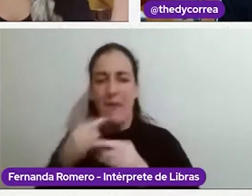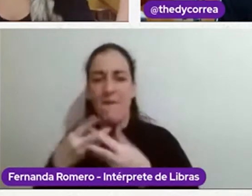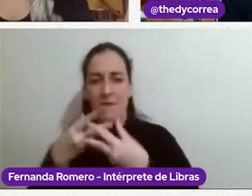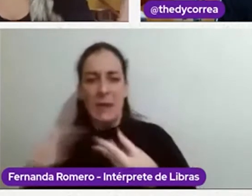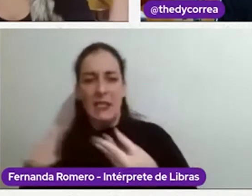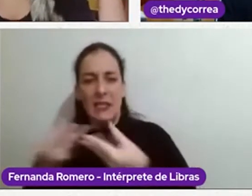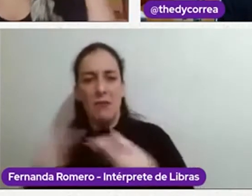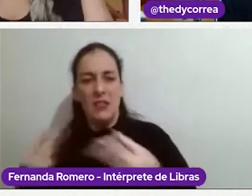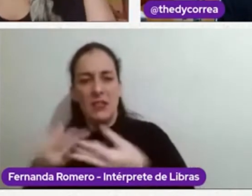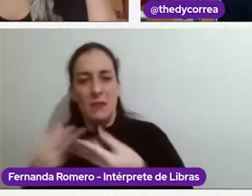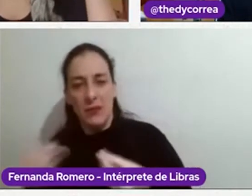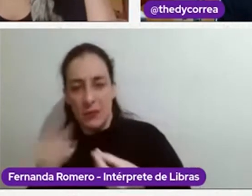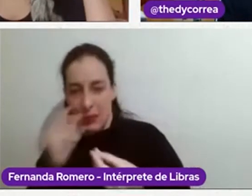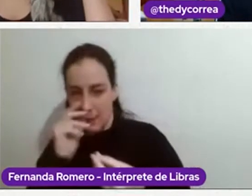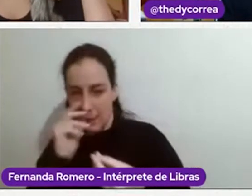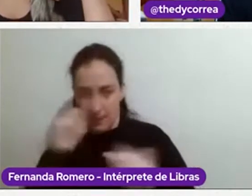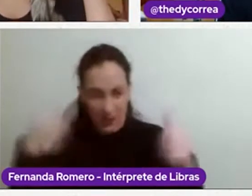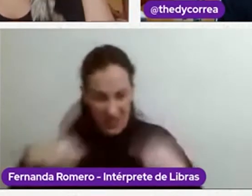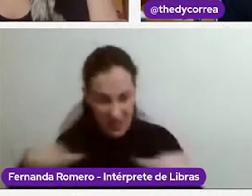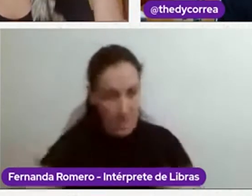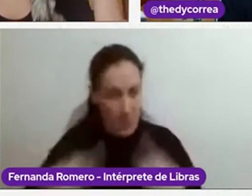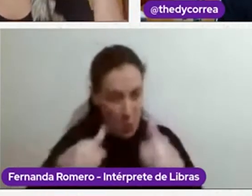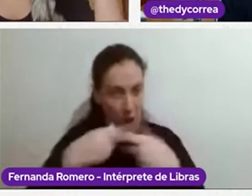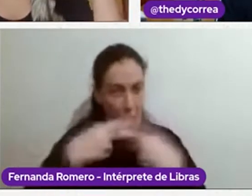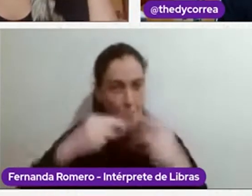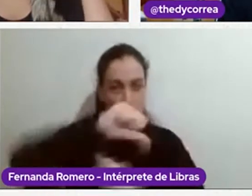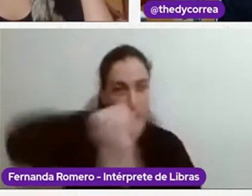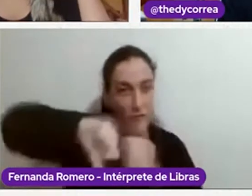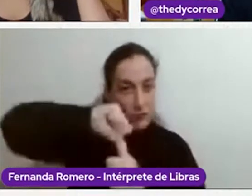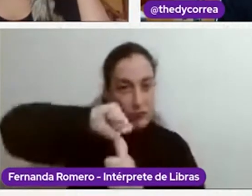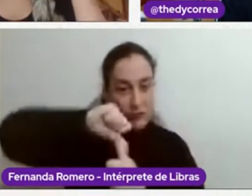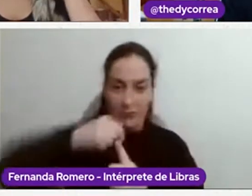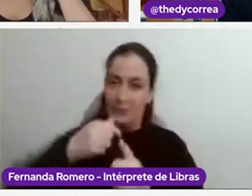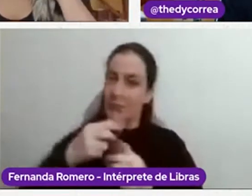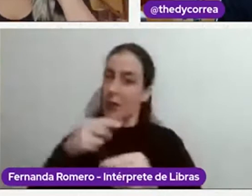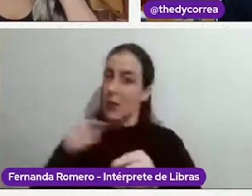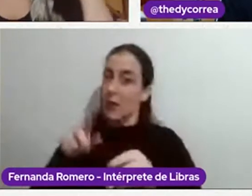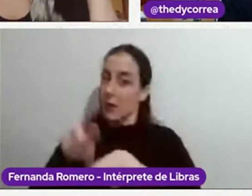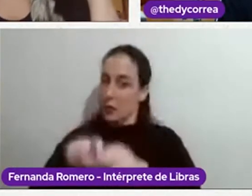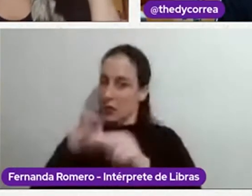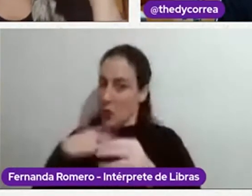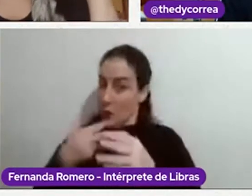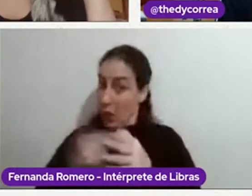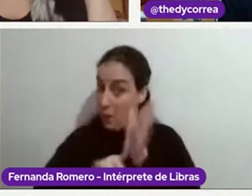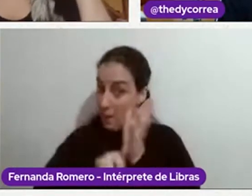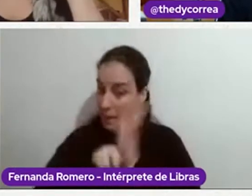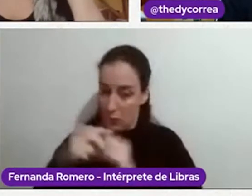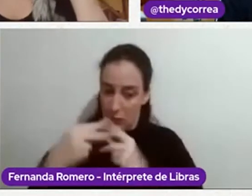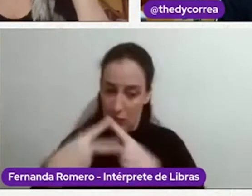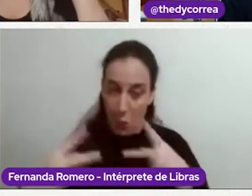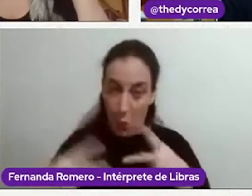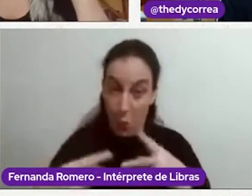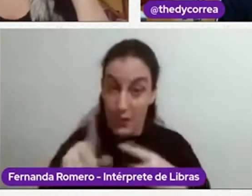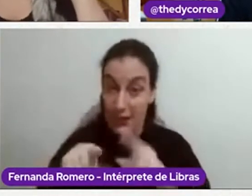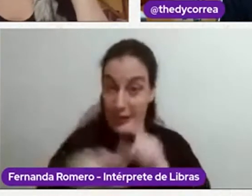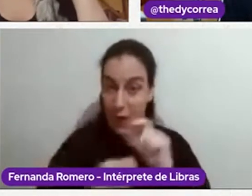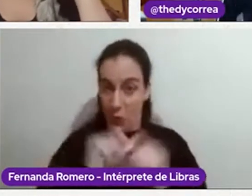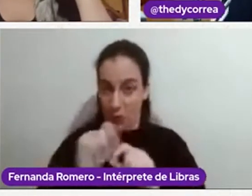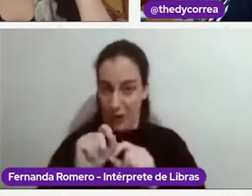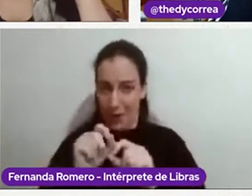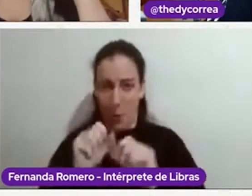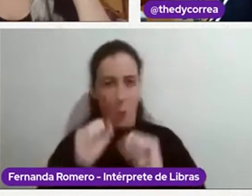melhorar e as coisas vão mudar, né? E eu quero te perguntar também mais uma coisinha, que Pode perguntar quantas